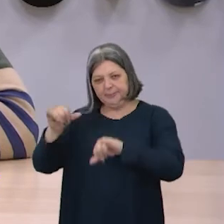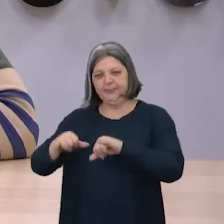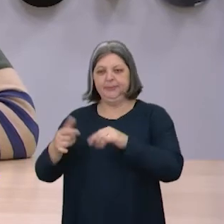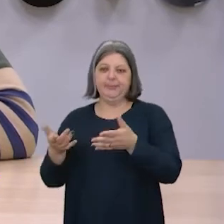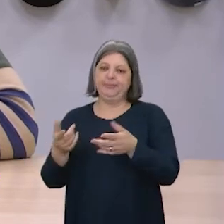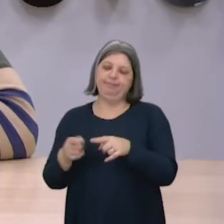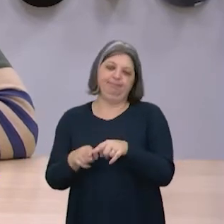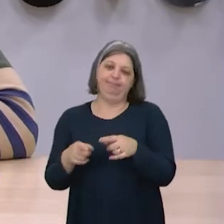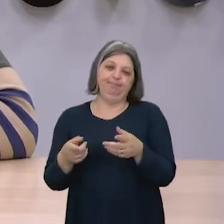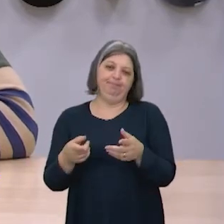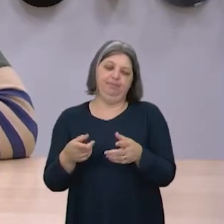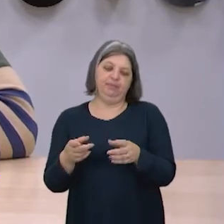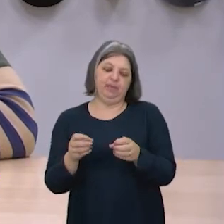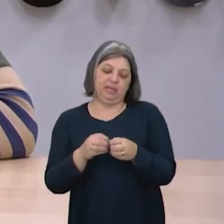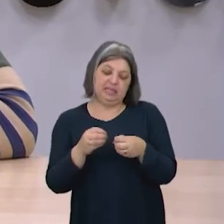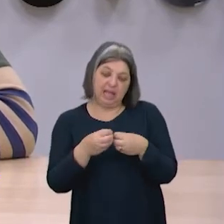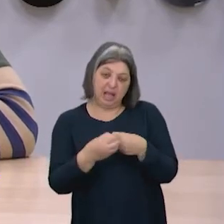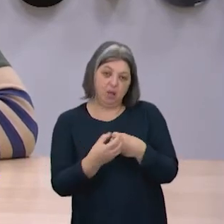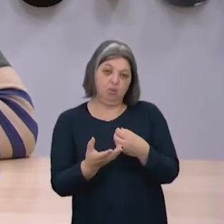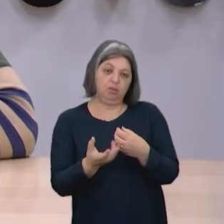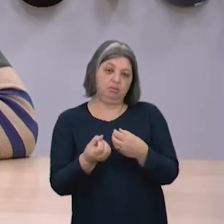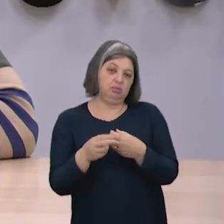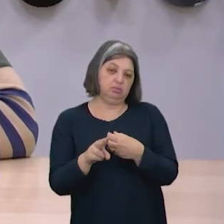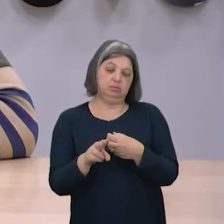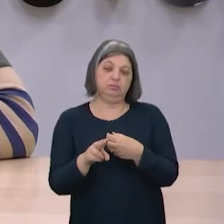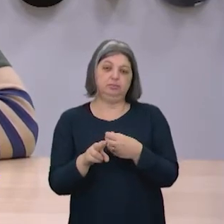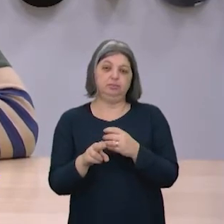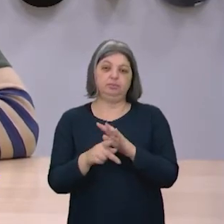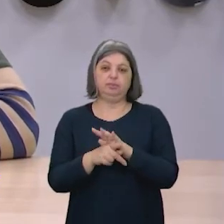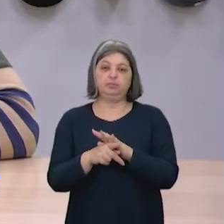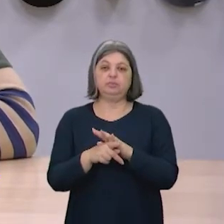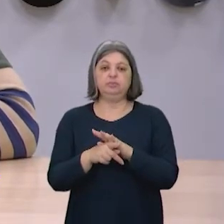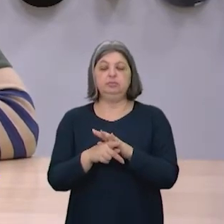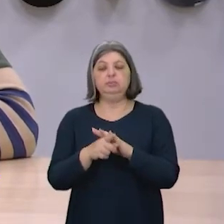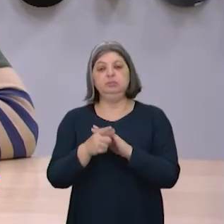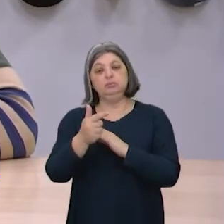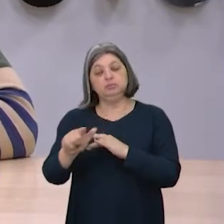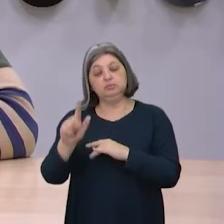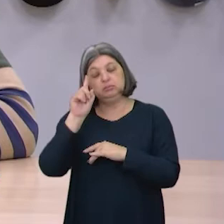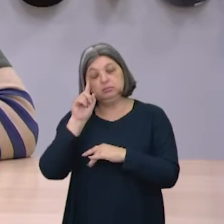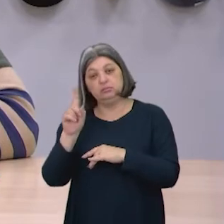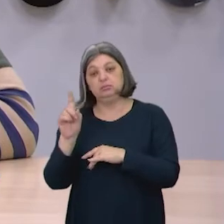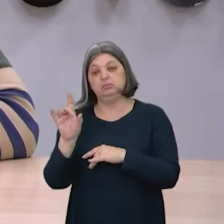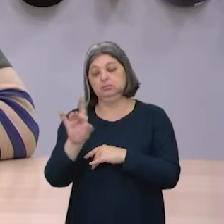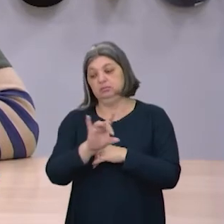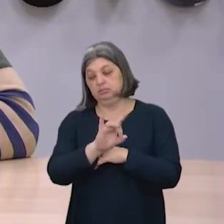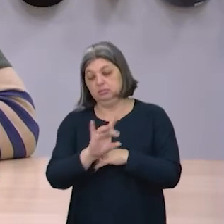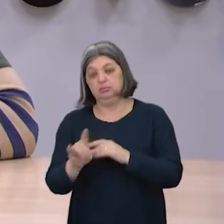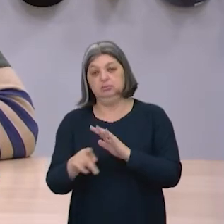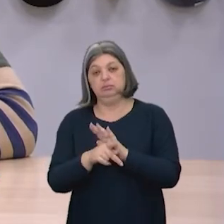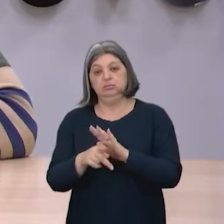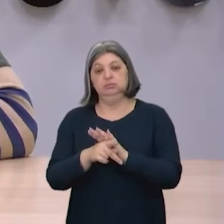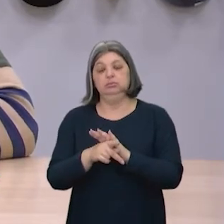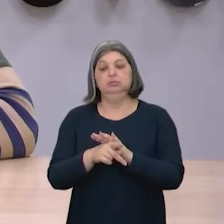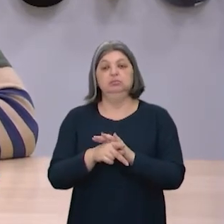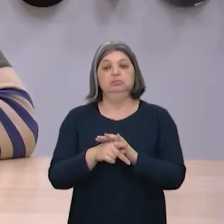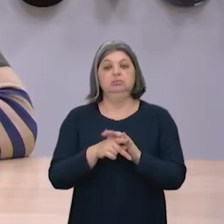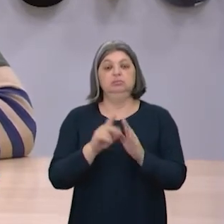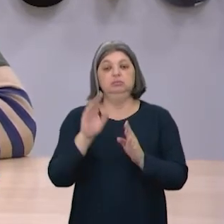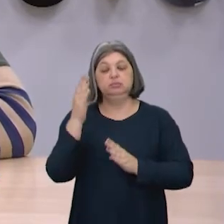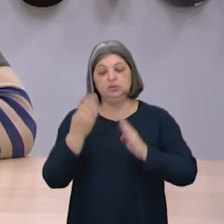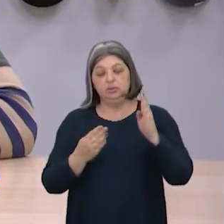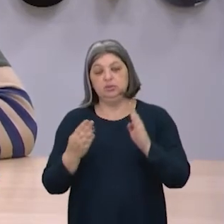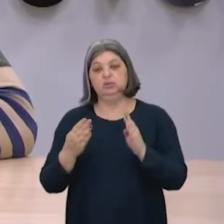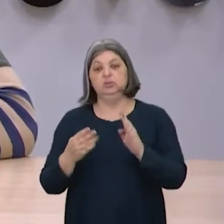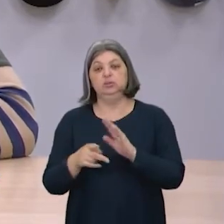células, tal. Tinha dia que era aula de botânica, tinha aula que era dia de fisiologia, tinha aula que era dia de biologia celular,